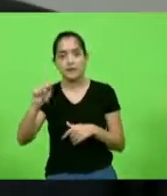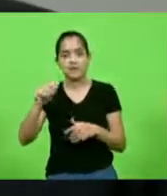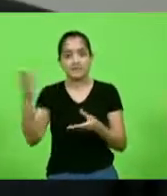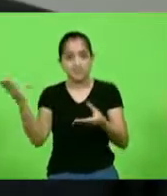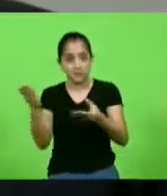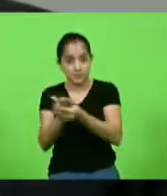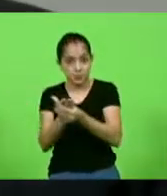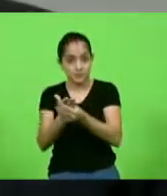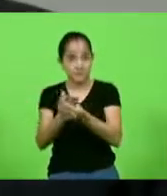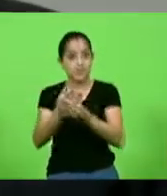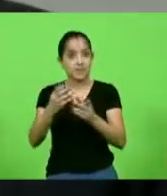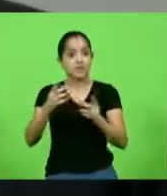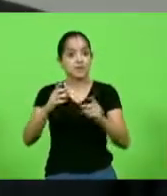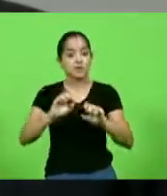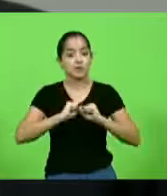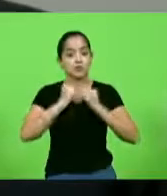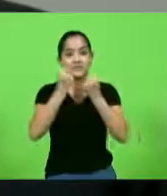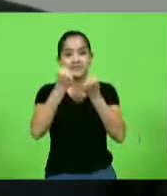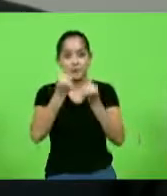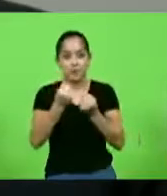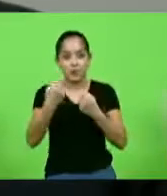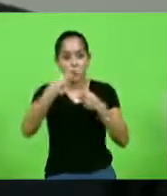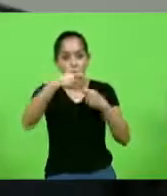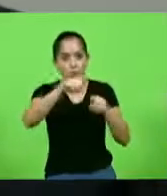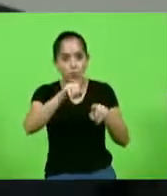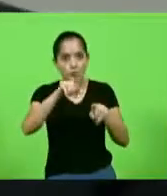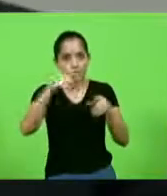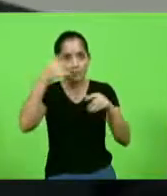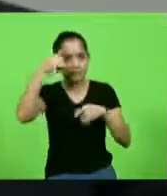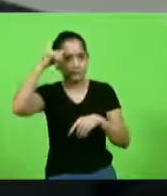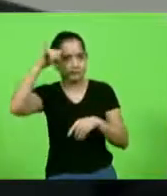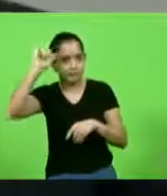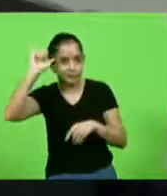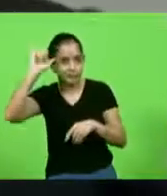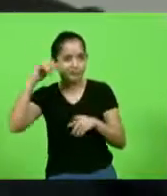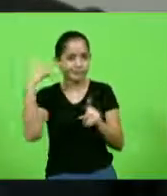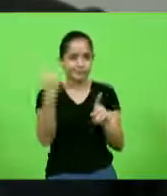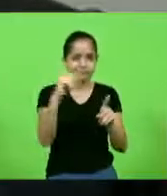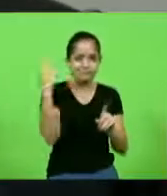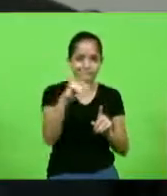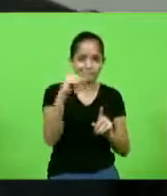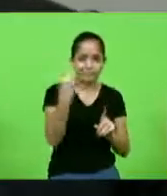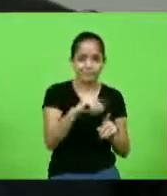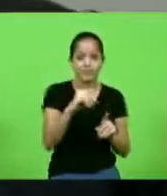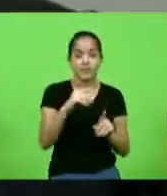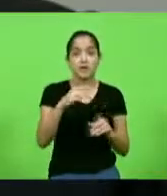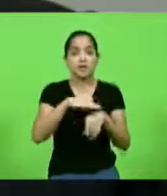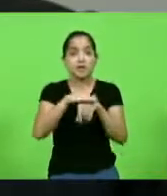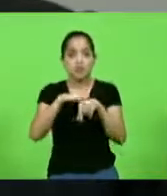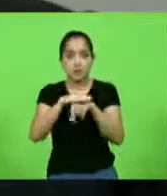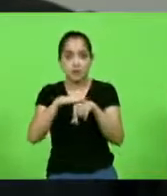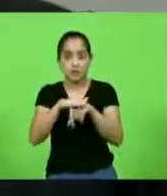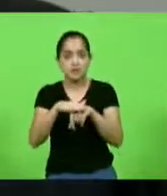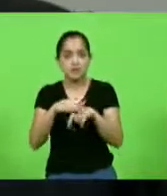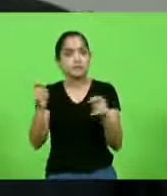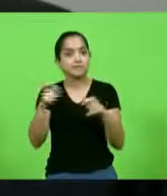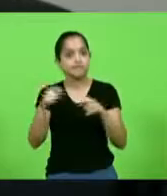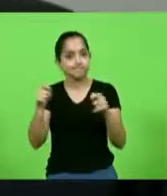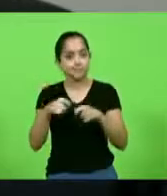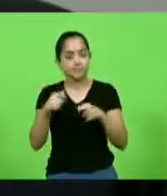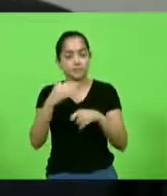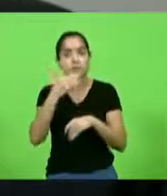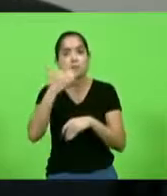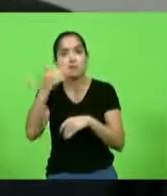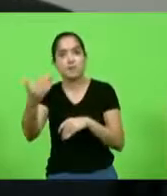defender a luta contra a farra do boi. Então, ele vai conversar com o pessoal para ver se a gente consegue, nos bastidores, dar uma trabalhada. Então, eu peço